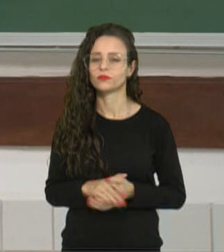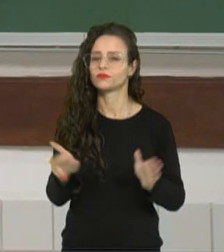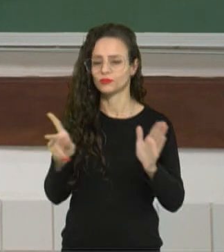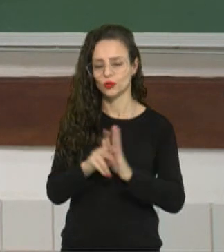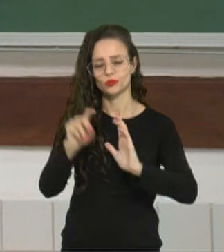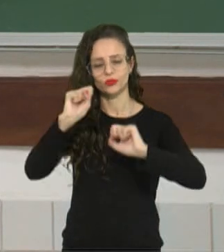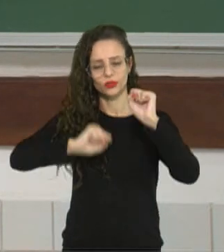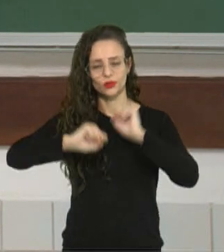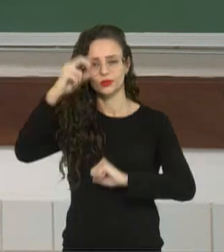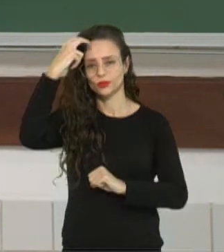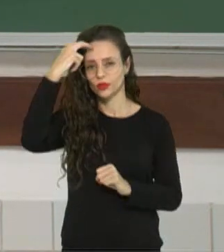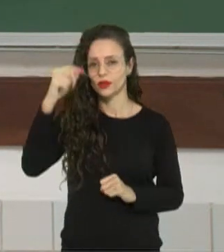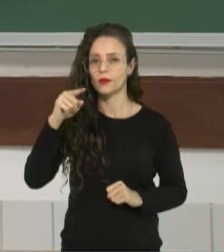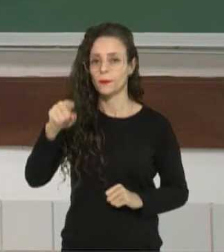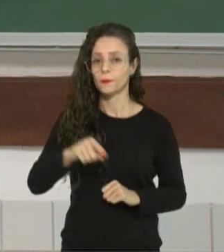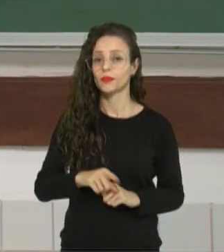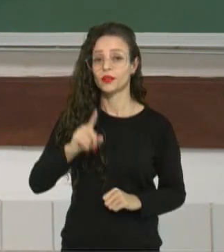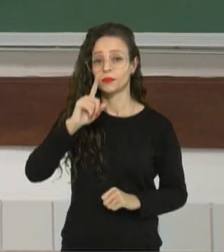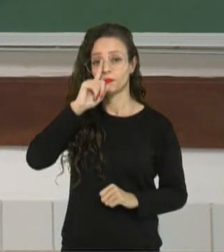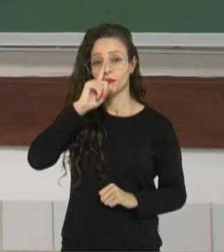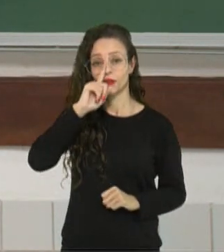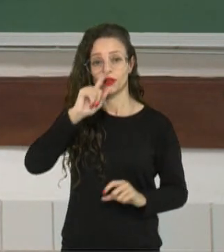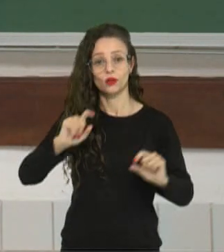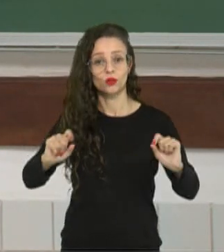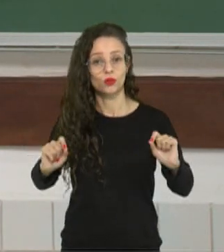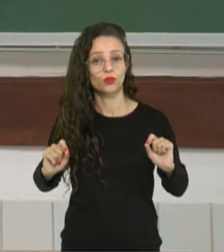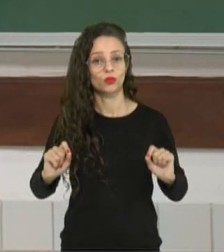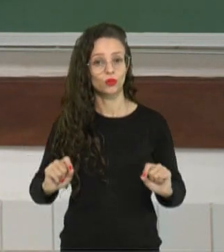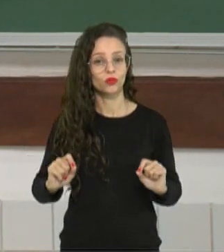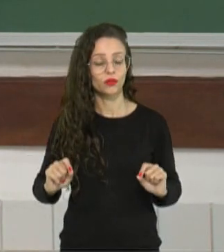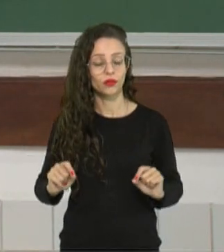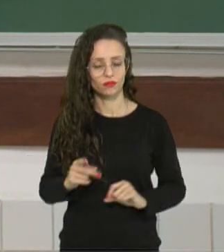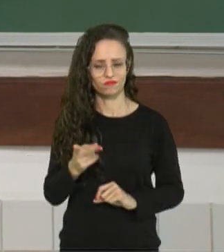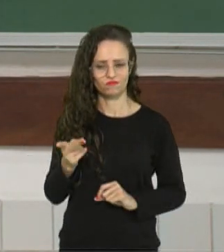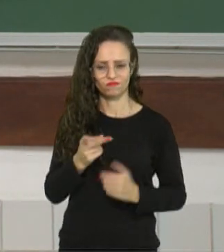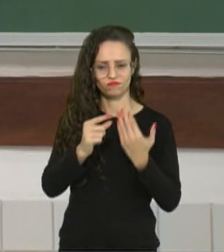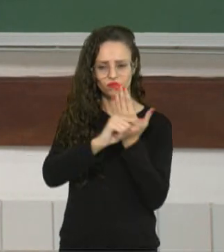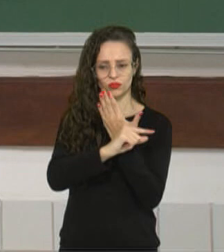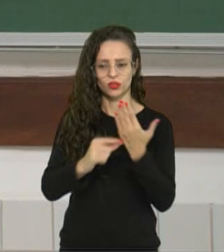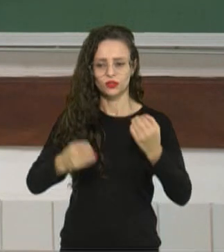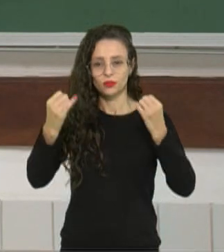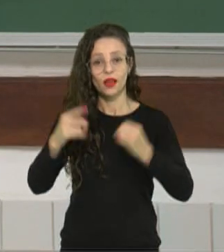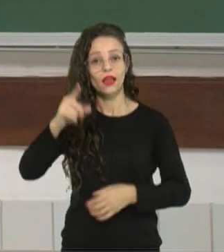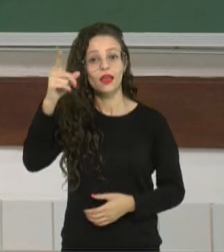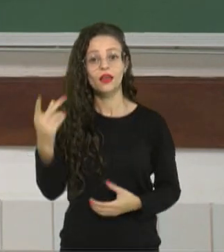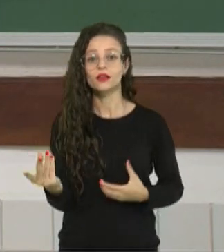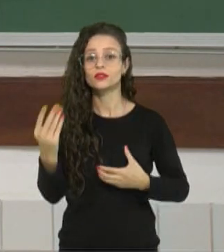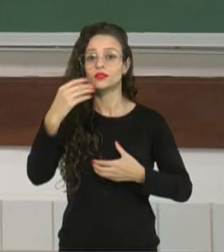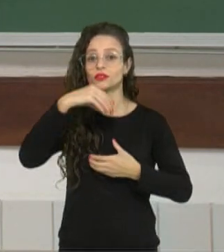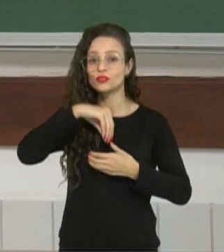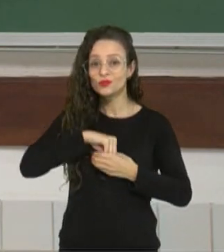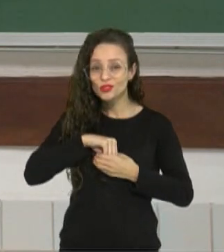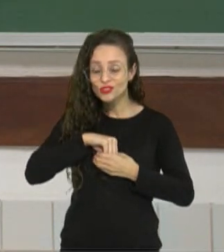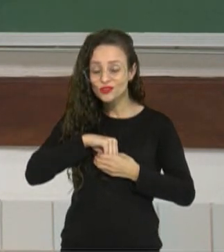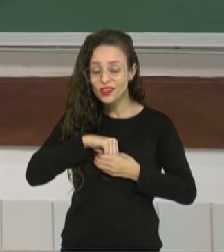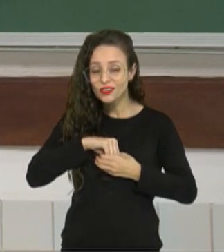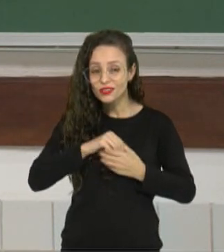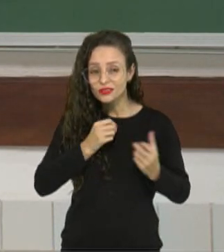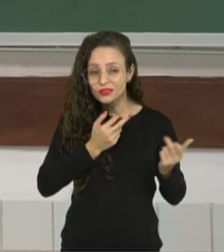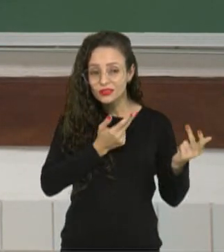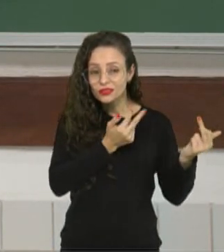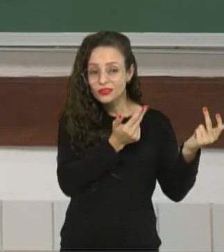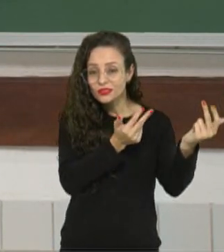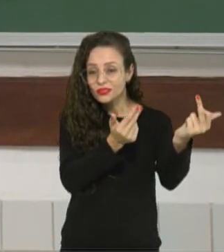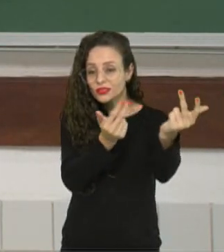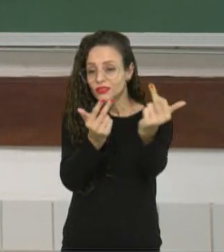indústria cultural. O perigo disso, vão dizer o Adorno e o Horkheimer, é essa subjetividade massificada. Quer dizer,